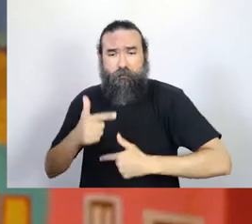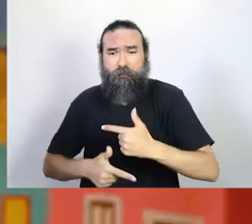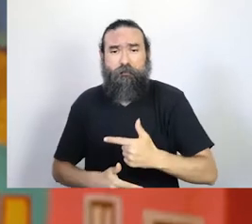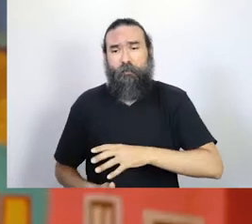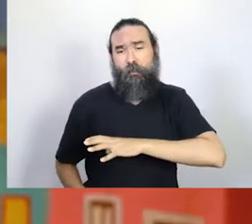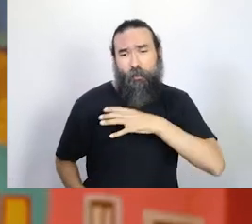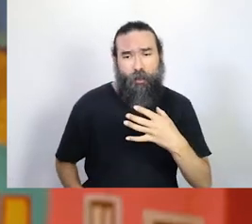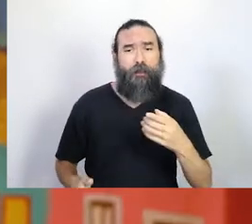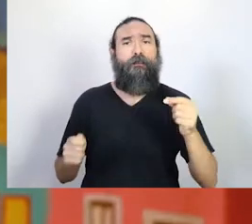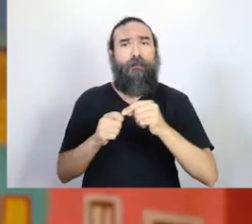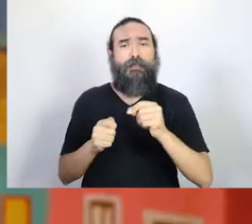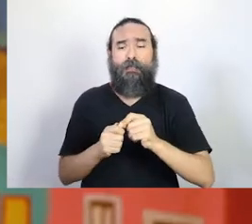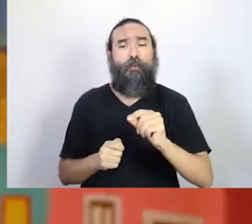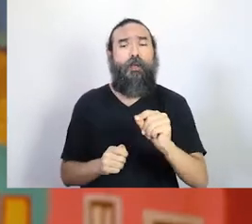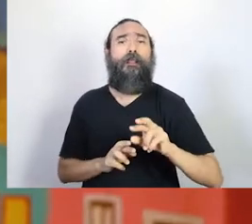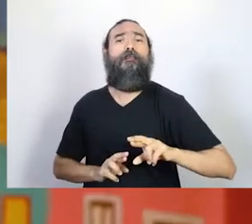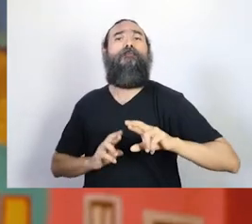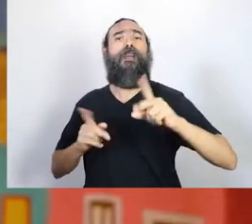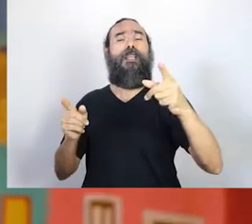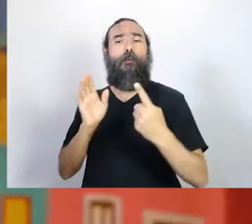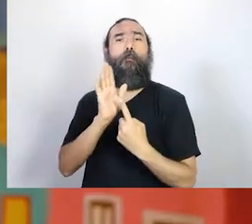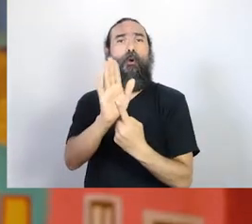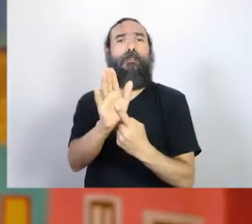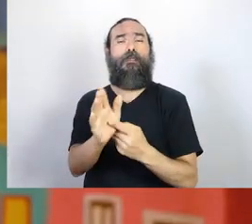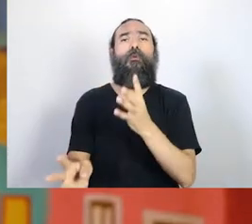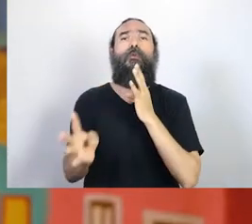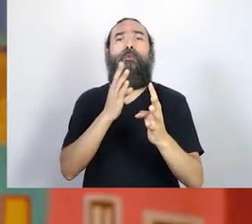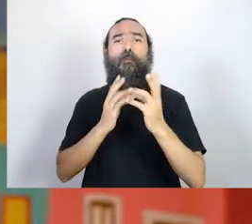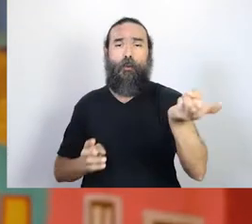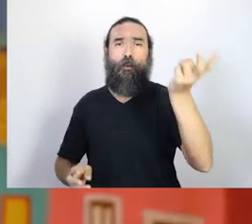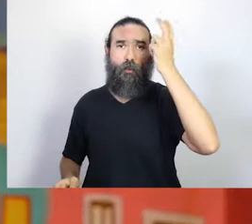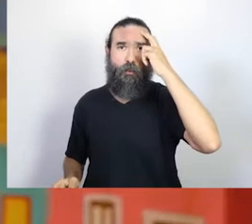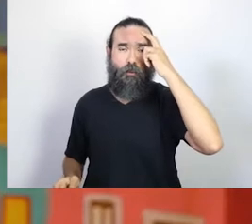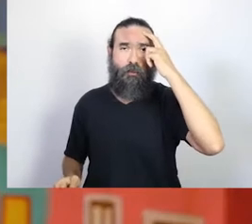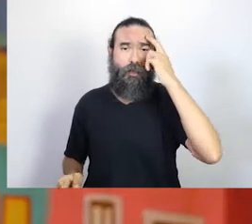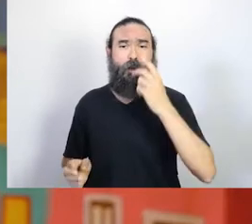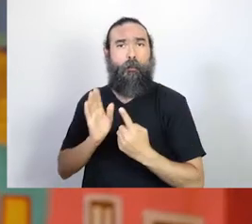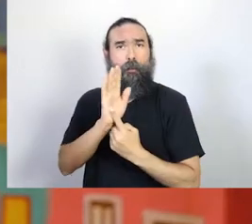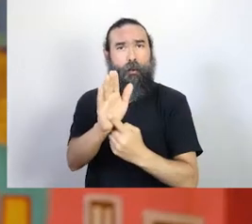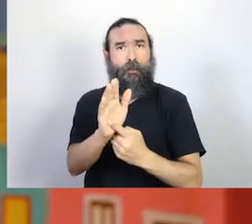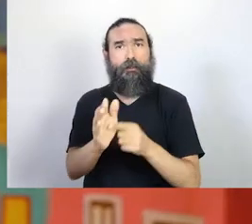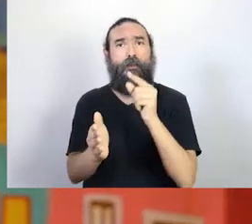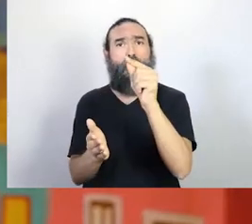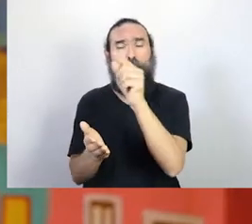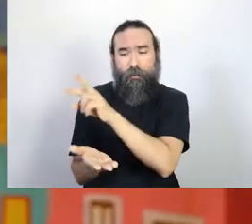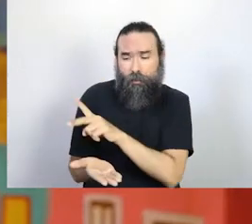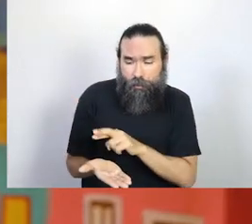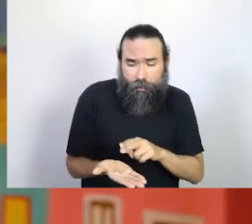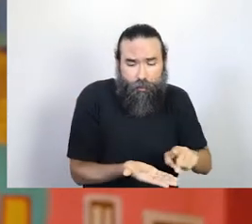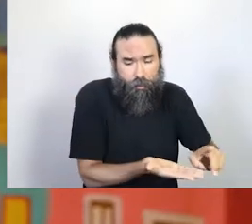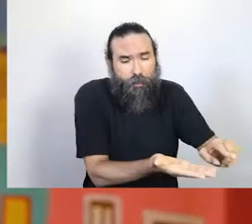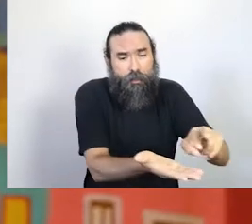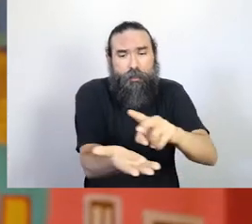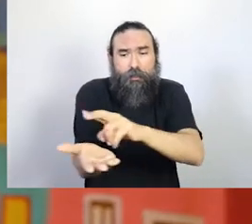fazem essa diferença, né? E essa sabedoria toda, e mostra o mosaico do que nós somos